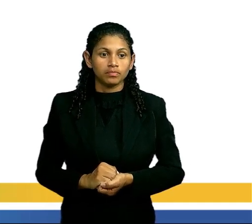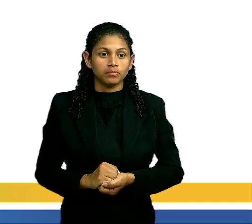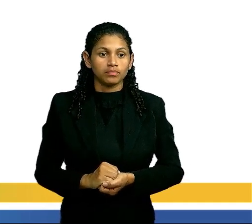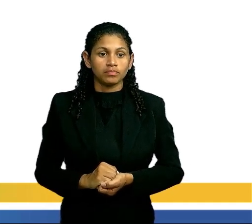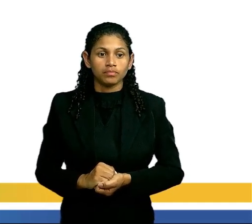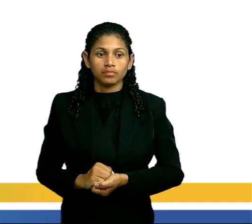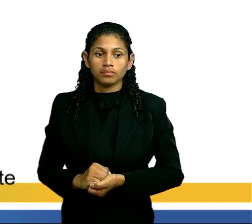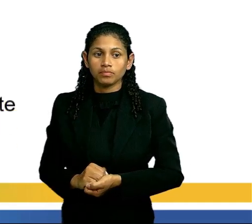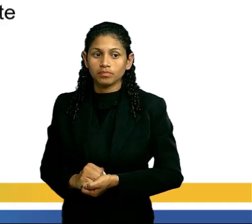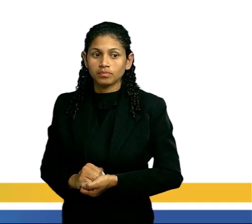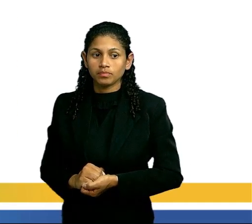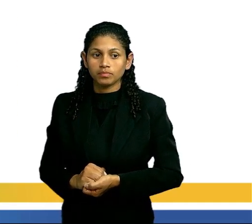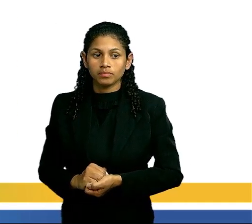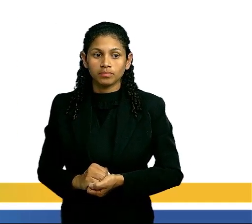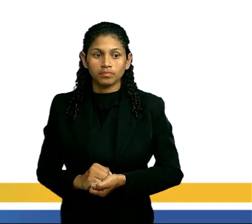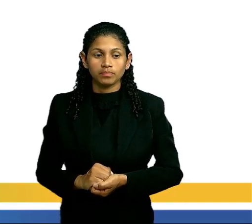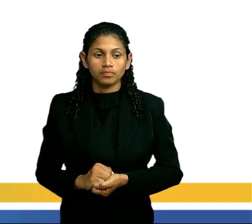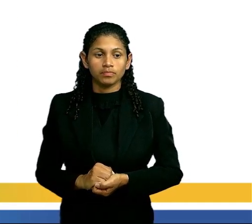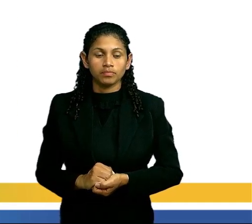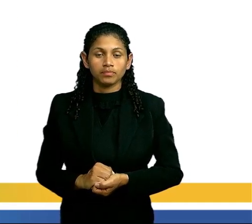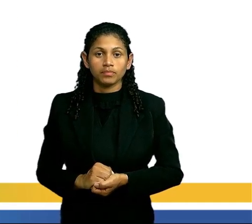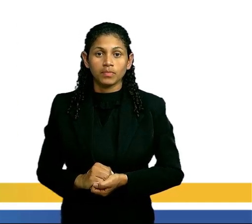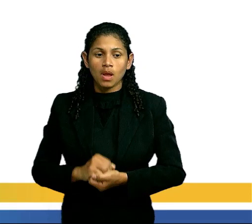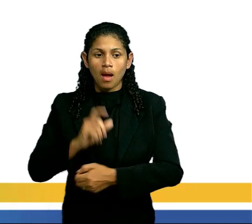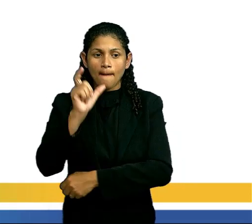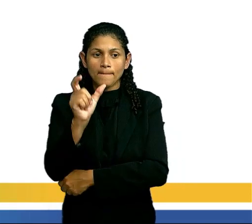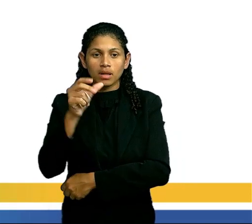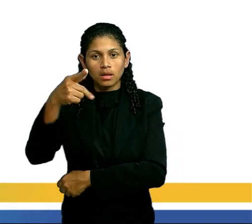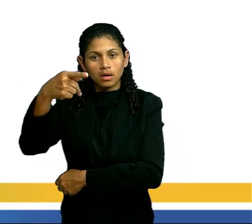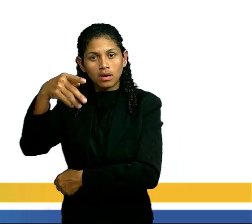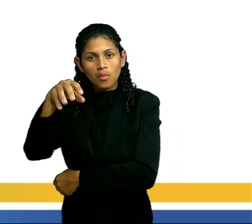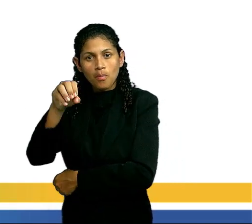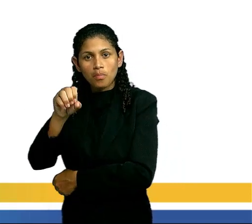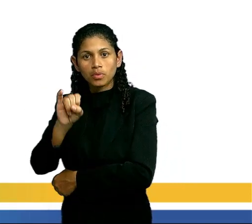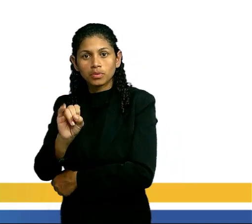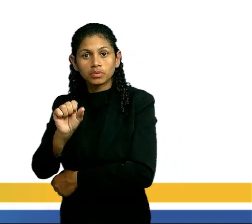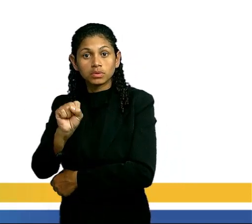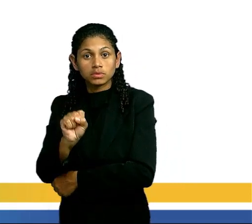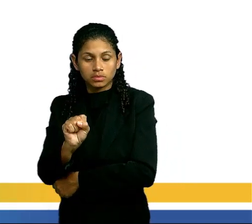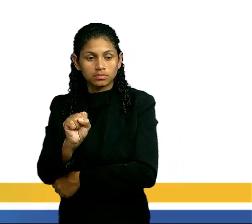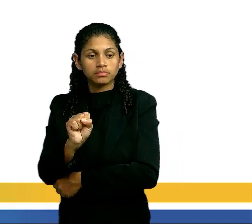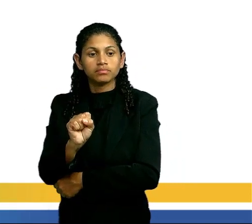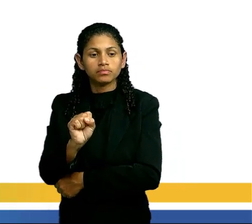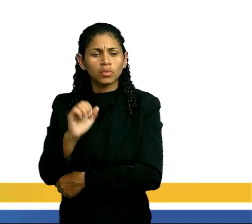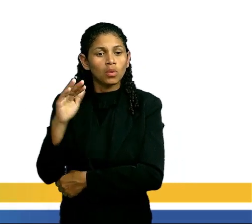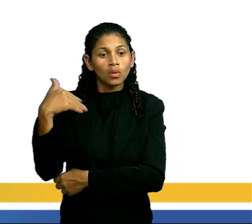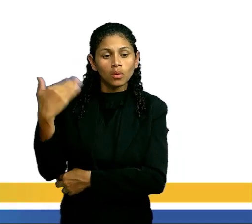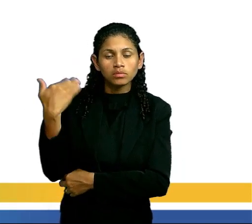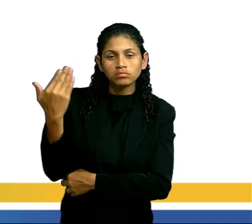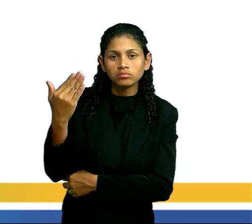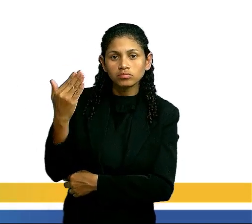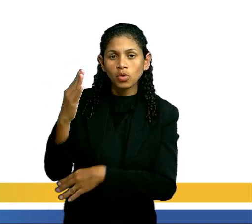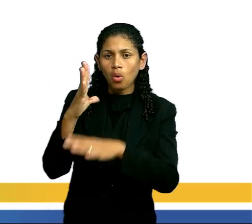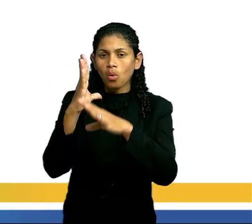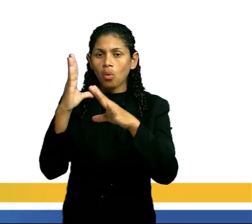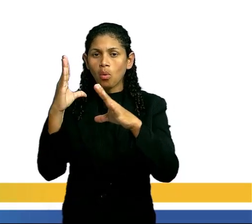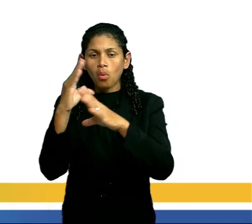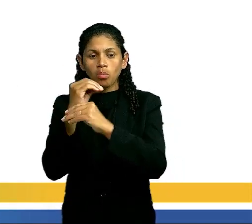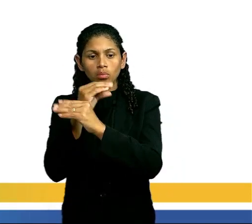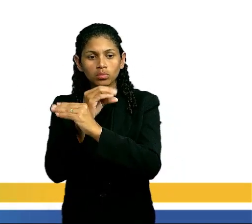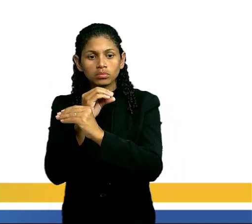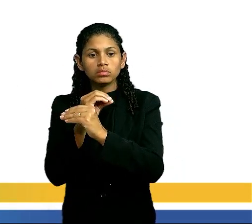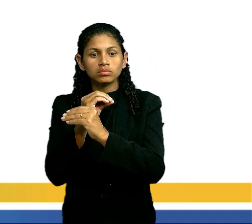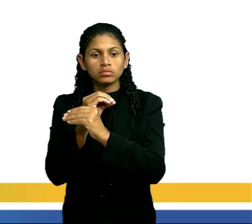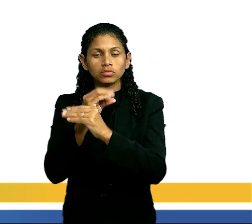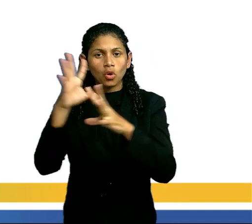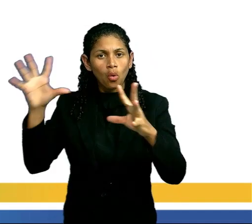em outra posição. A palavra pois, quando é conjunção